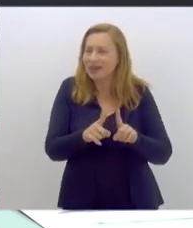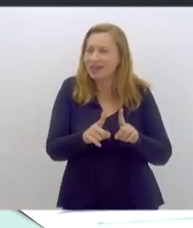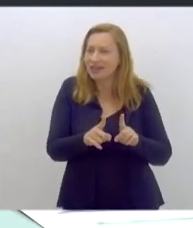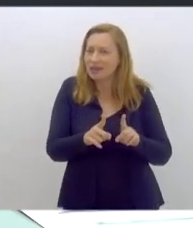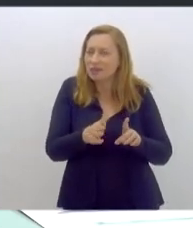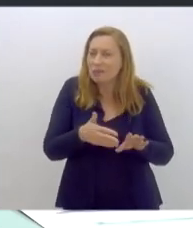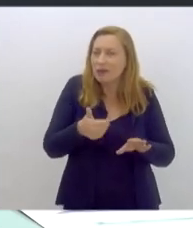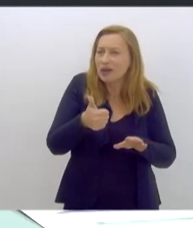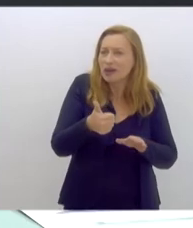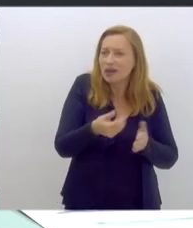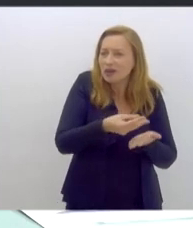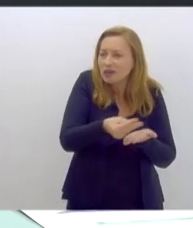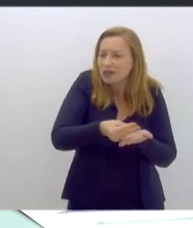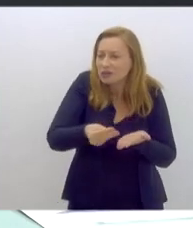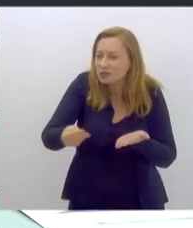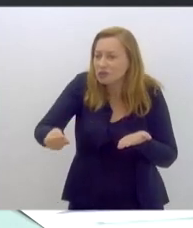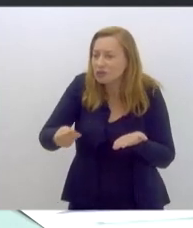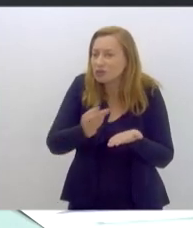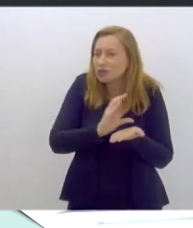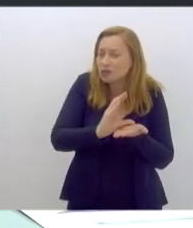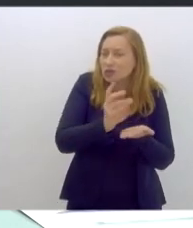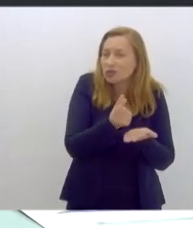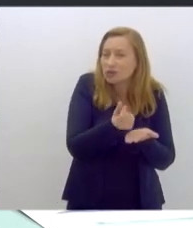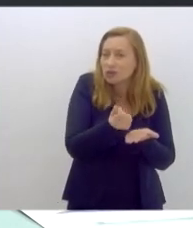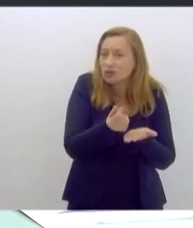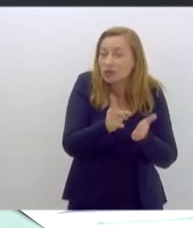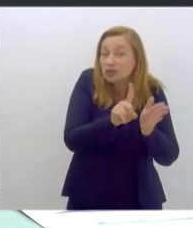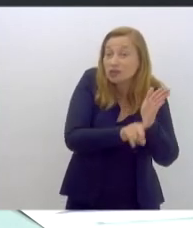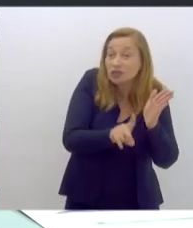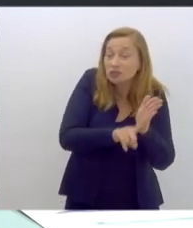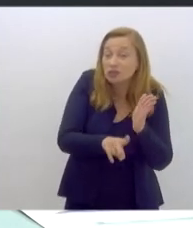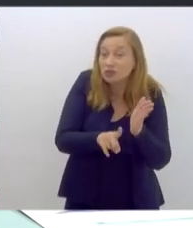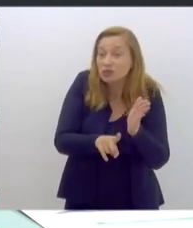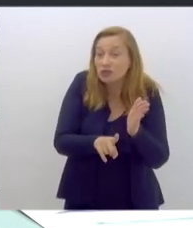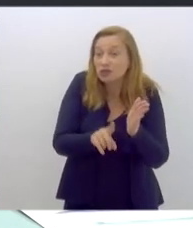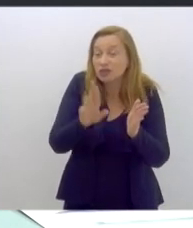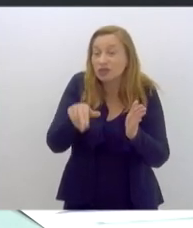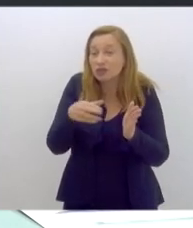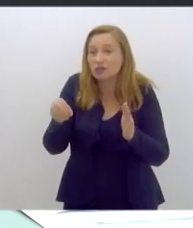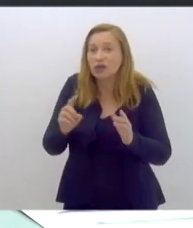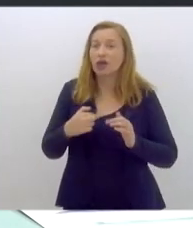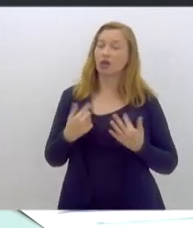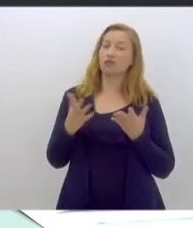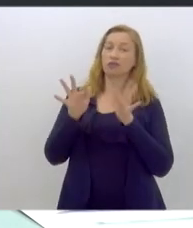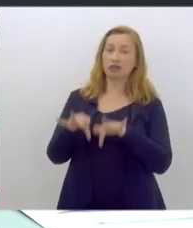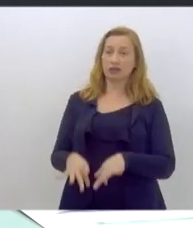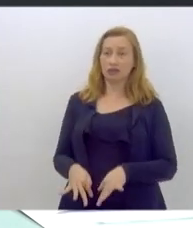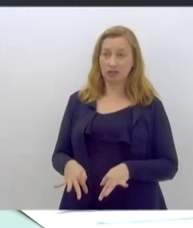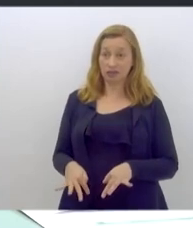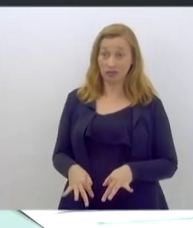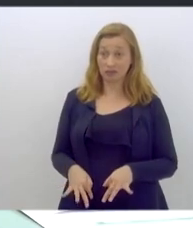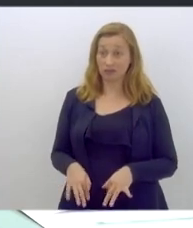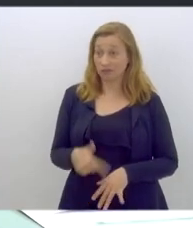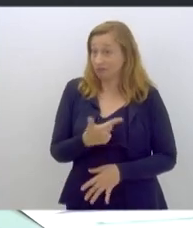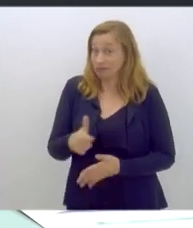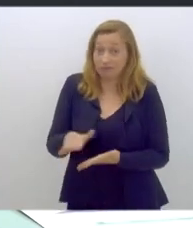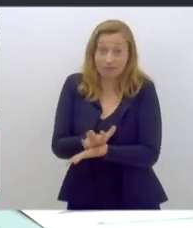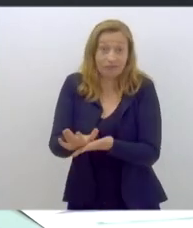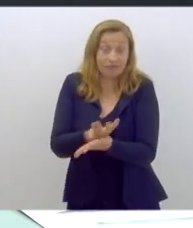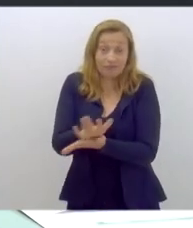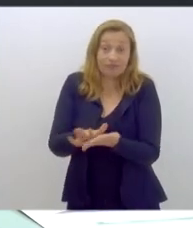equalizar distribuir os recursos e diminuir os recursos da União eu concluo pois que não vai ter